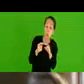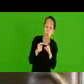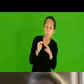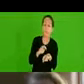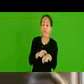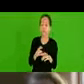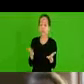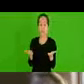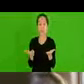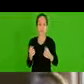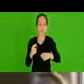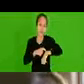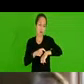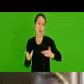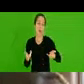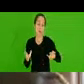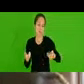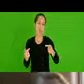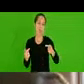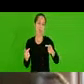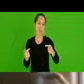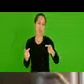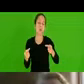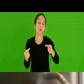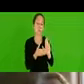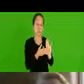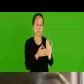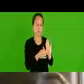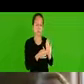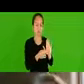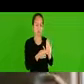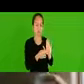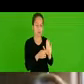a hipótese não pode ser uma pergunta,